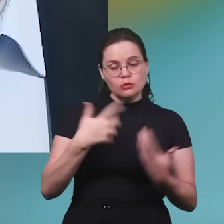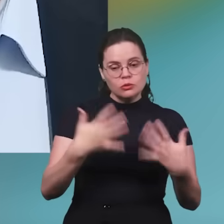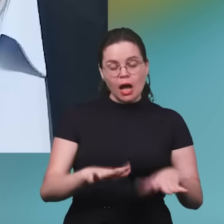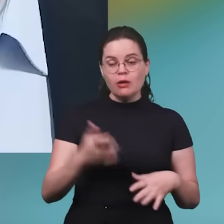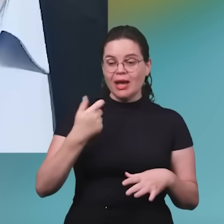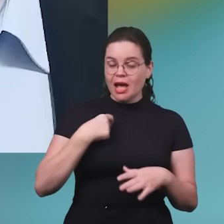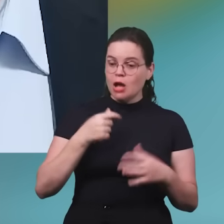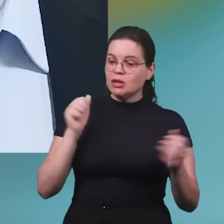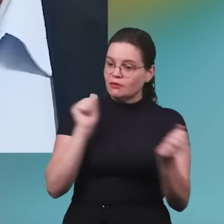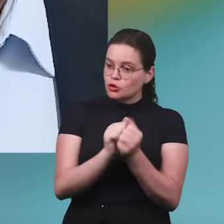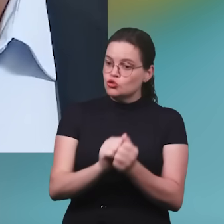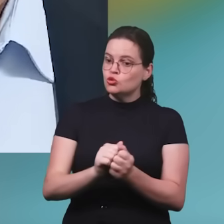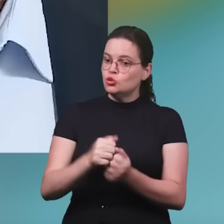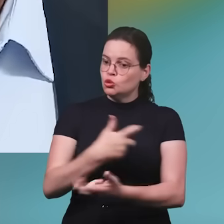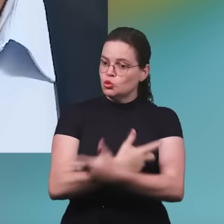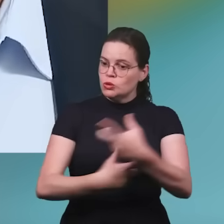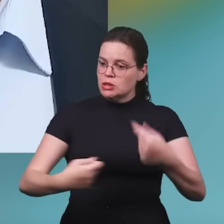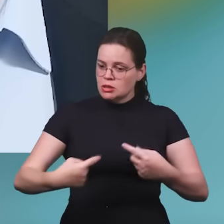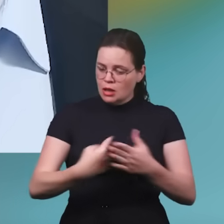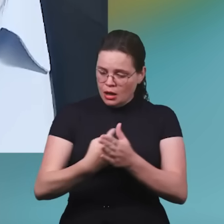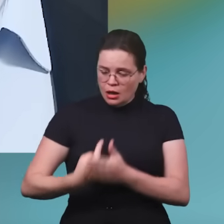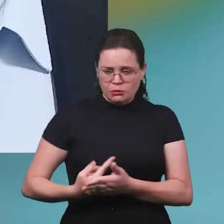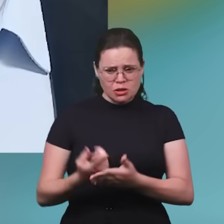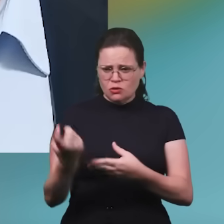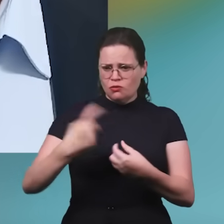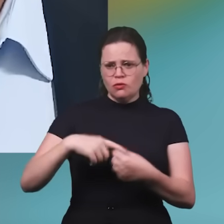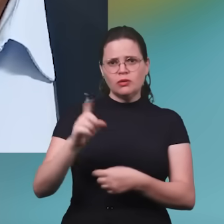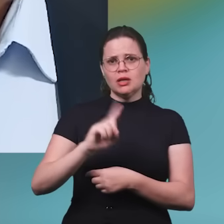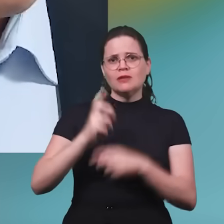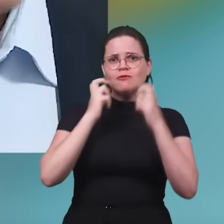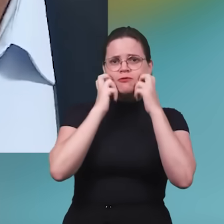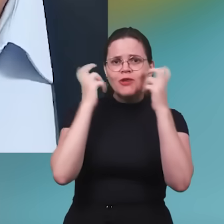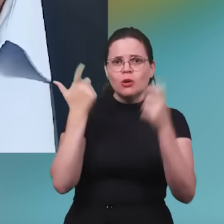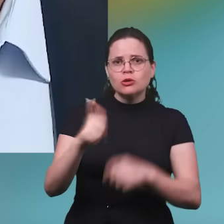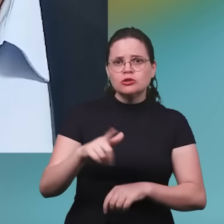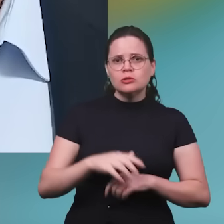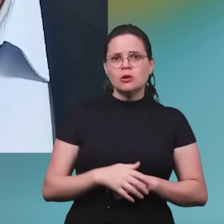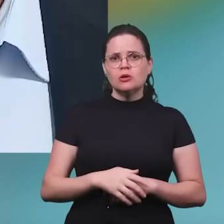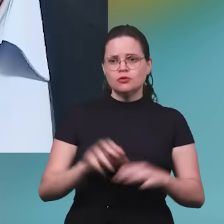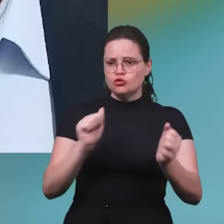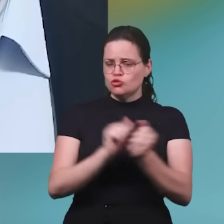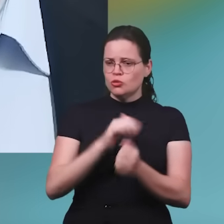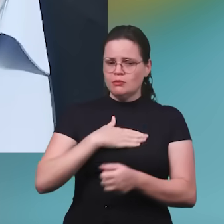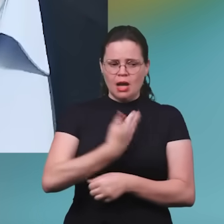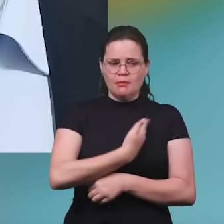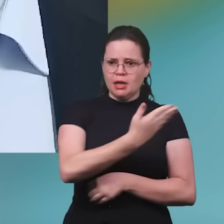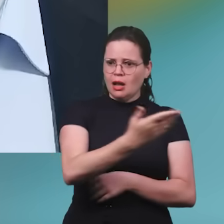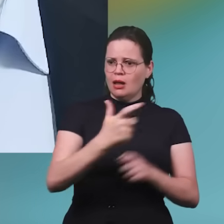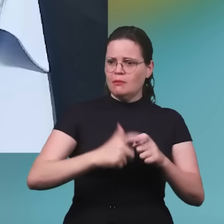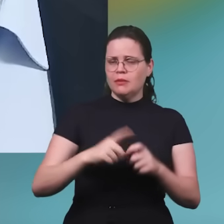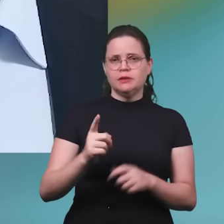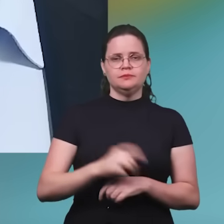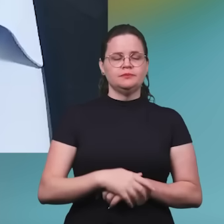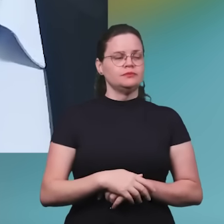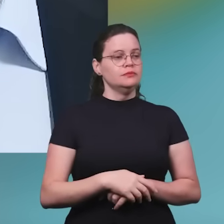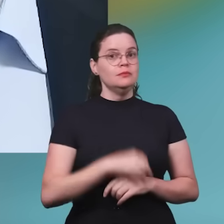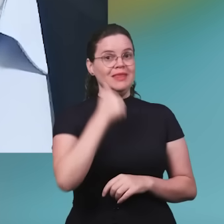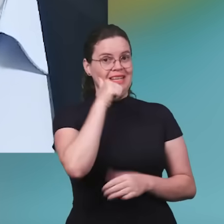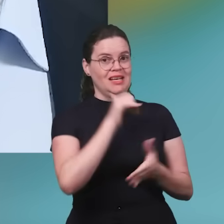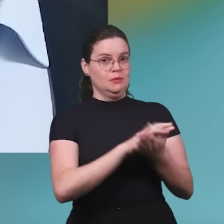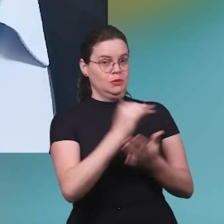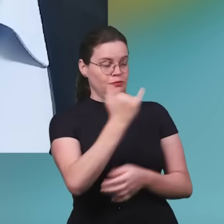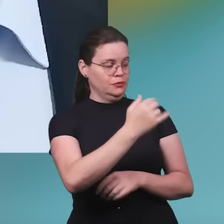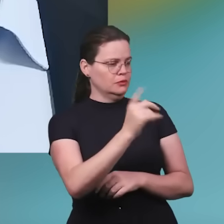exames. Eu não vou voltar lá. Eu não vou passar vergonha lá com a minha colega. E ela dizia assim,